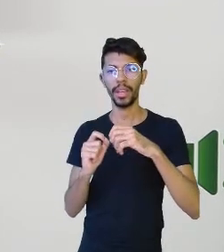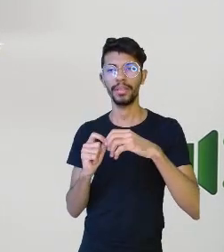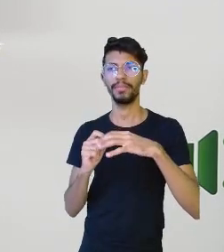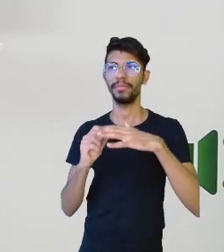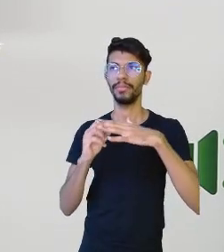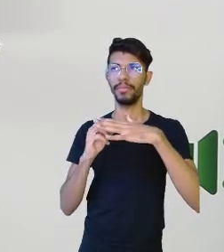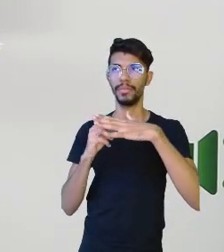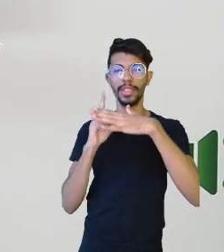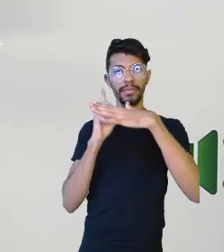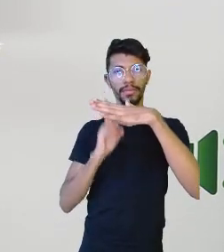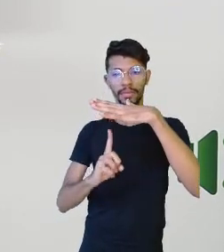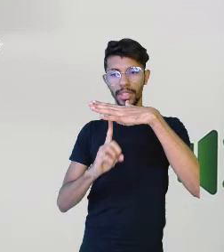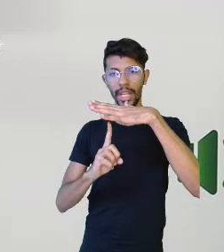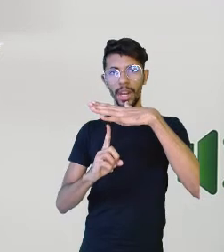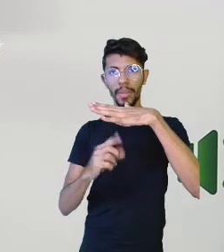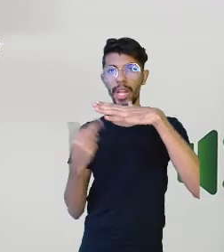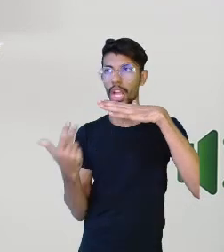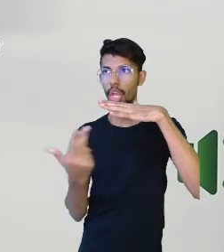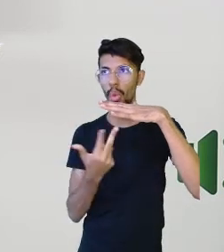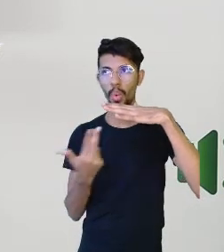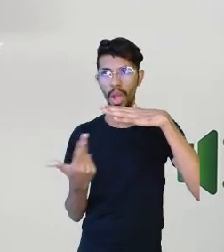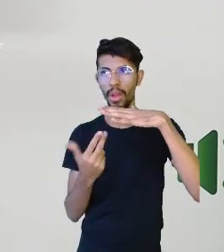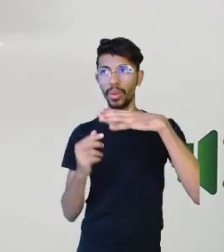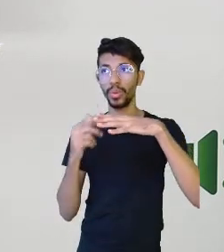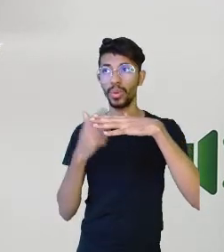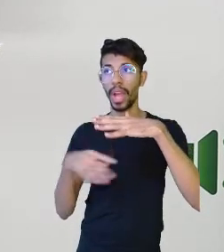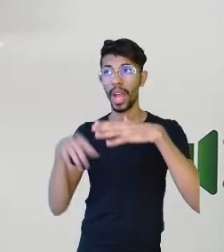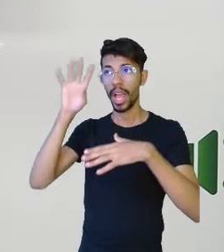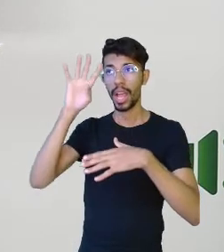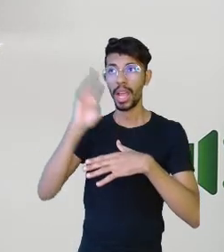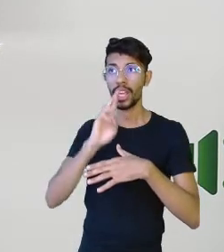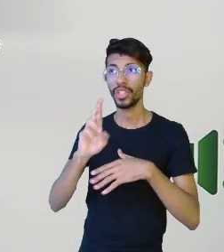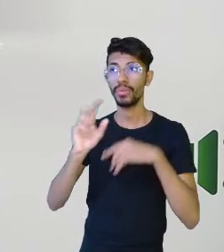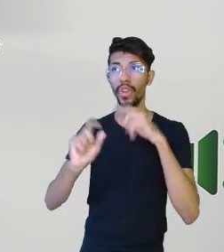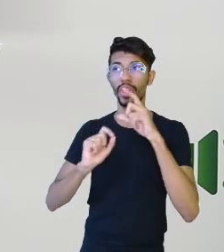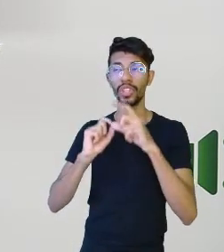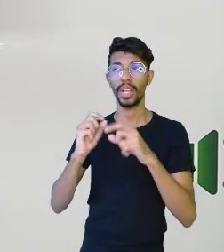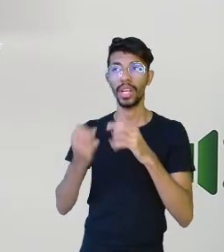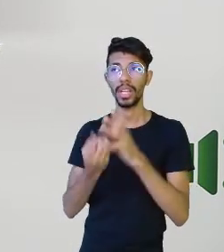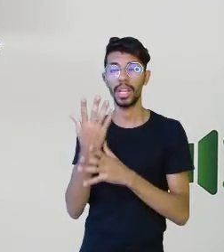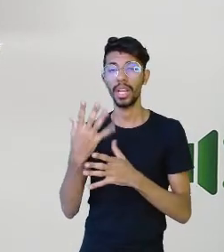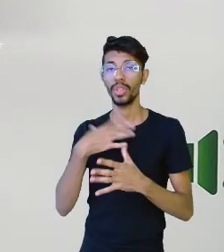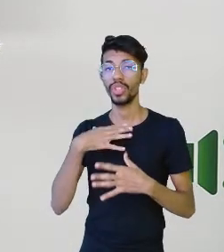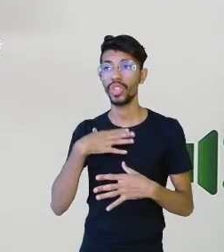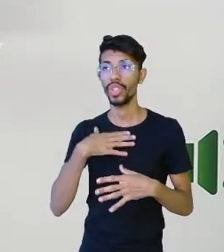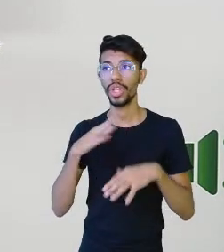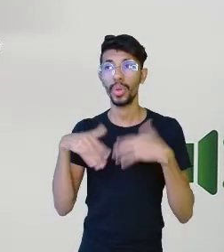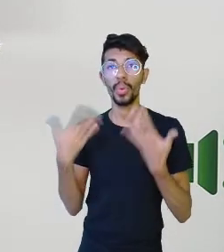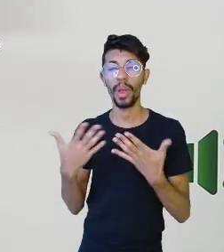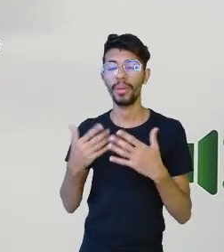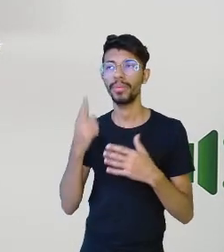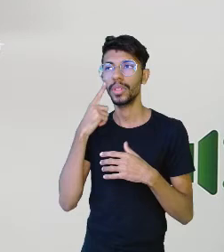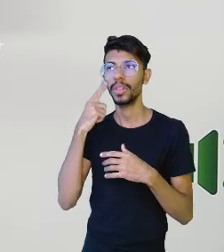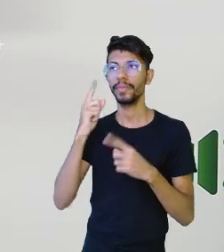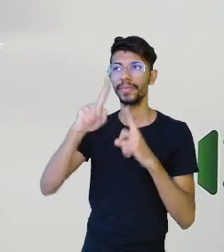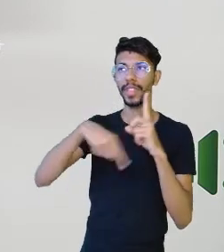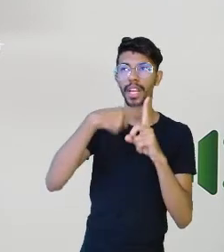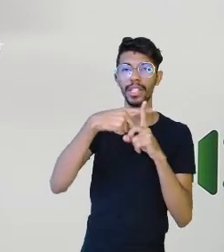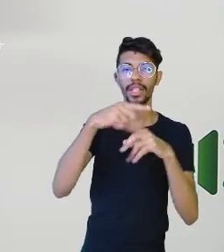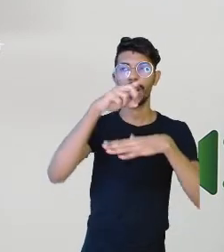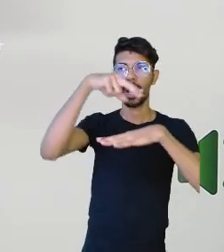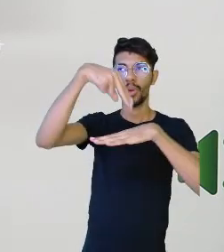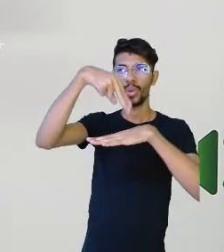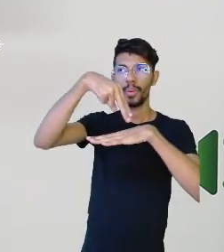o resultado será composto da seguinte forma: adicionar os numeradores das frações